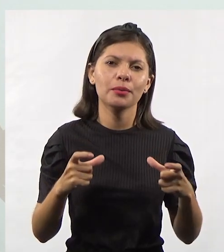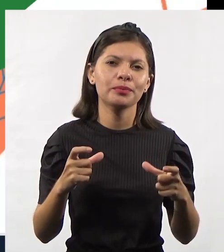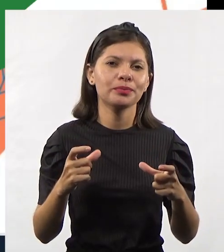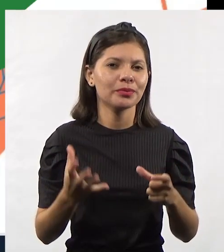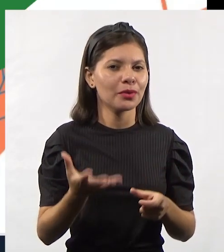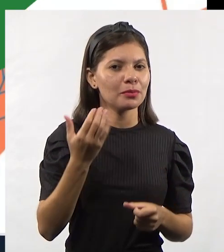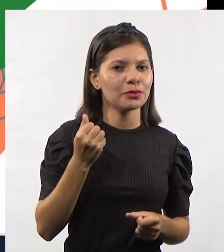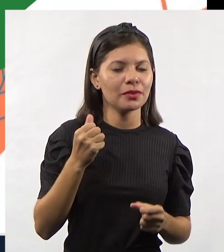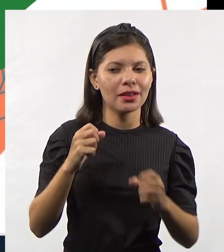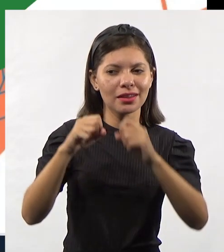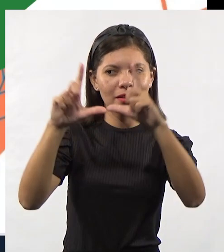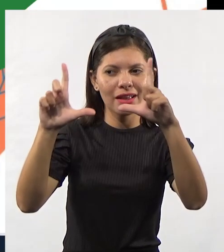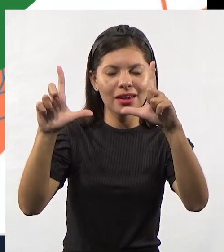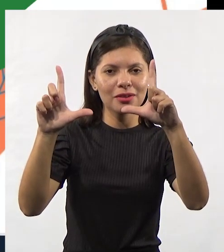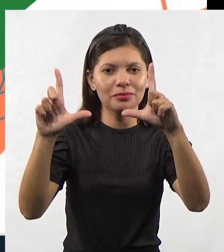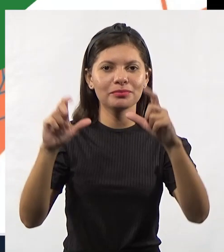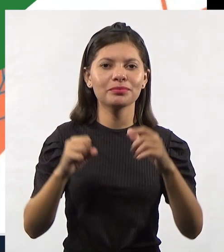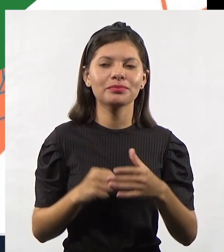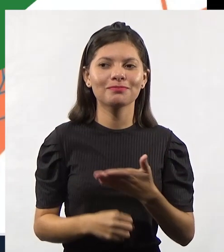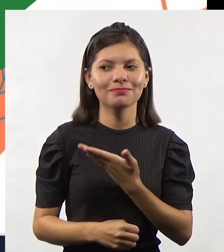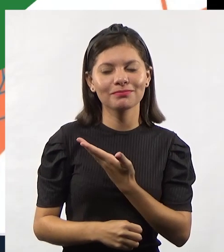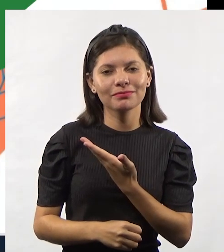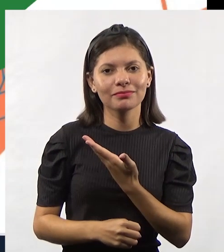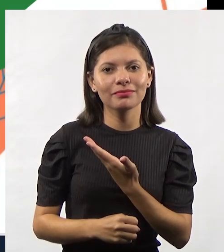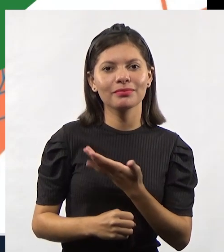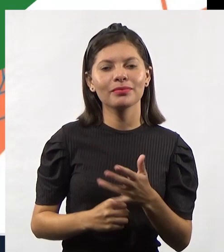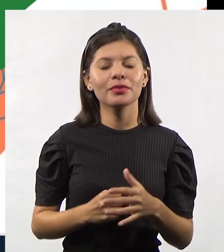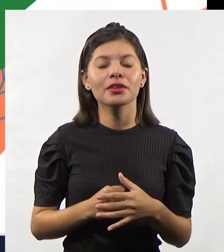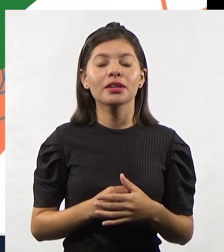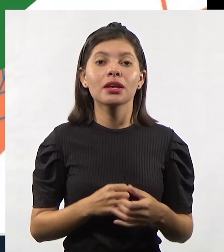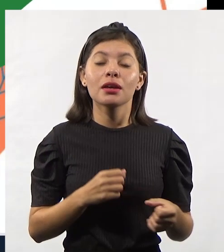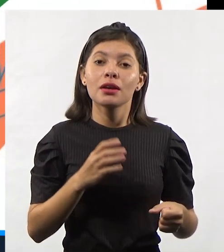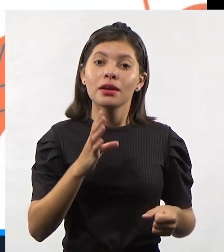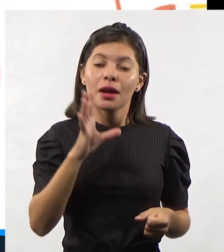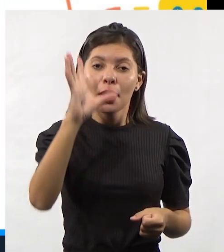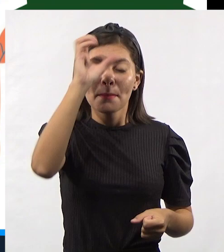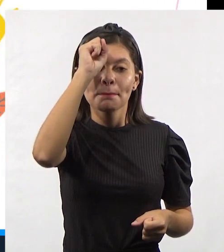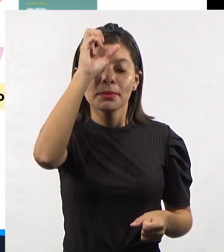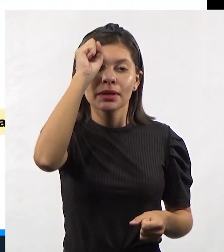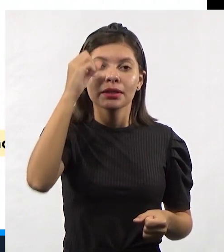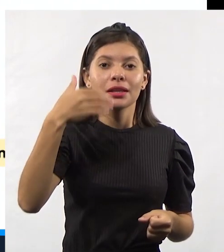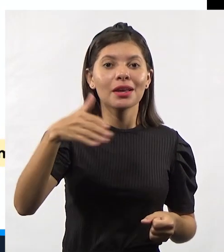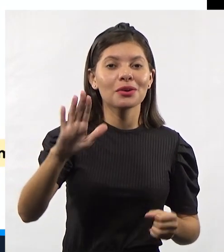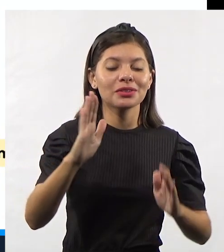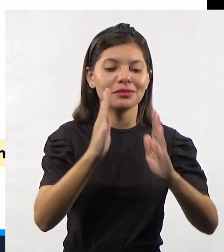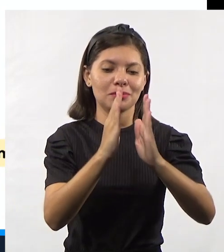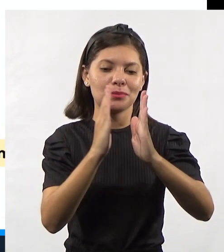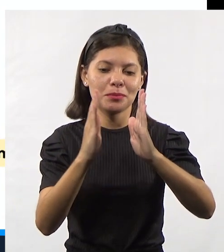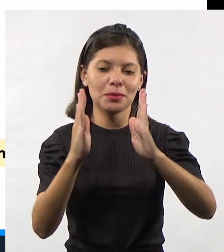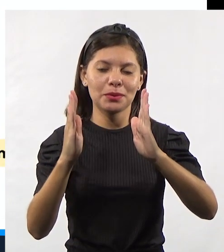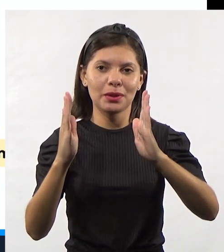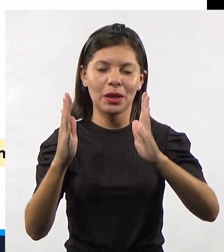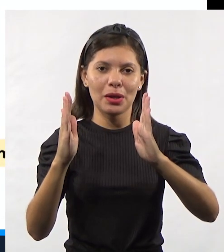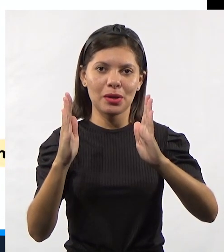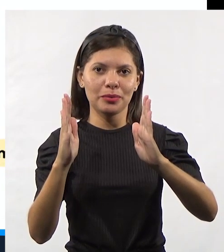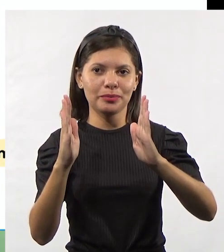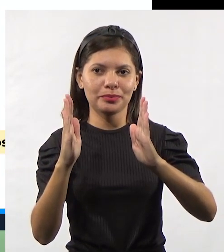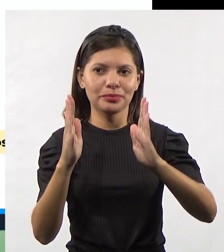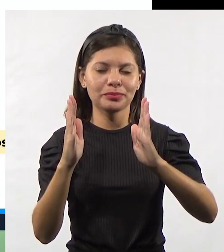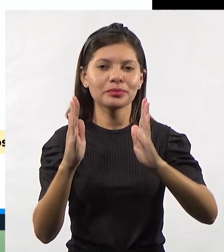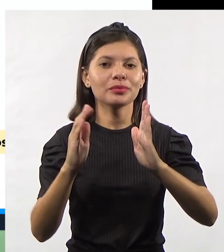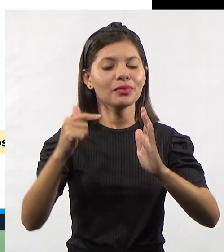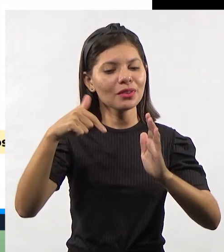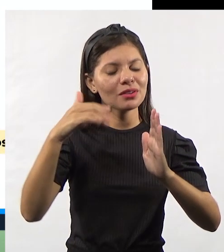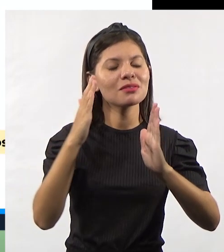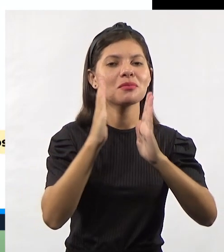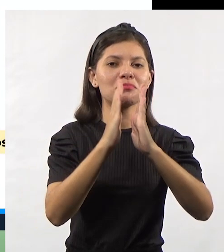ver aqui na nossa tela interativa você pode saber mais lá na Biblioteca Virtual sim na